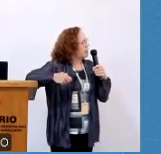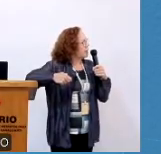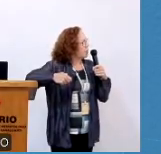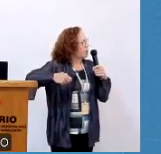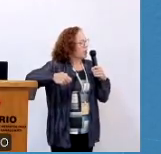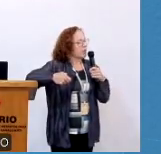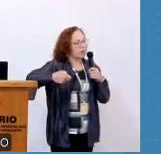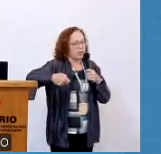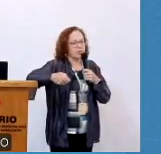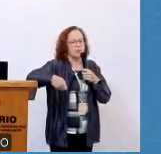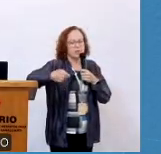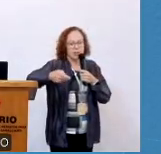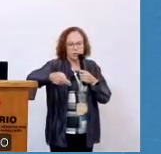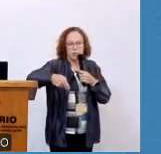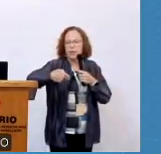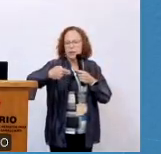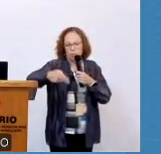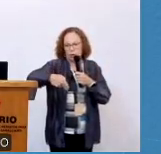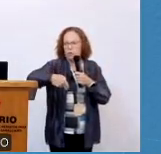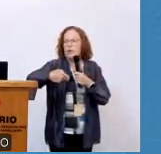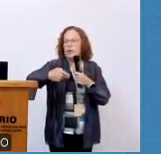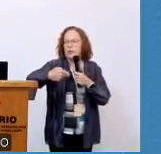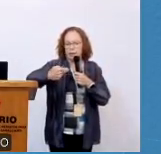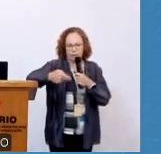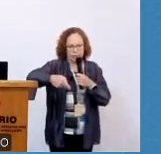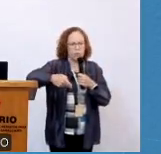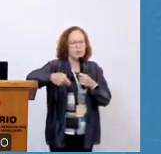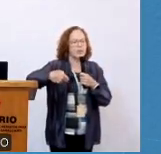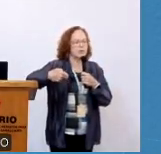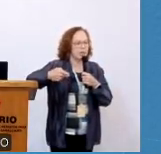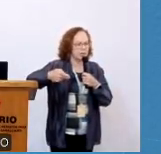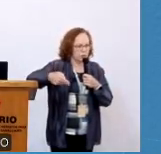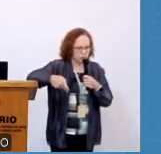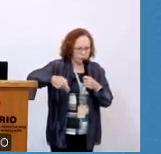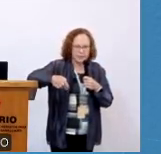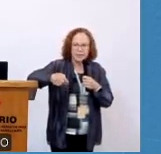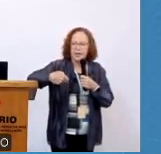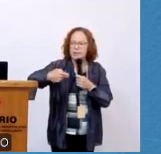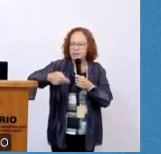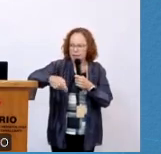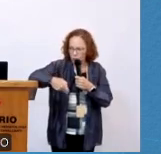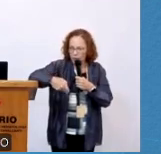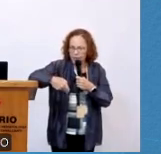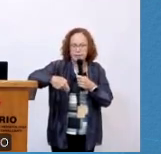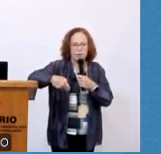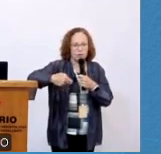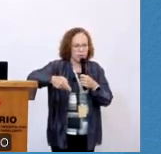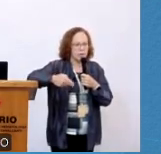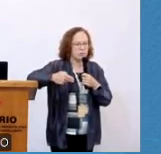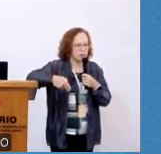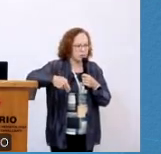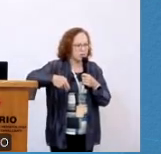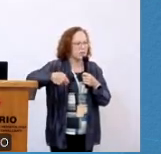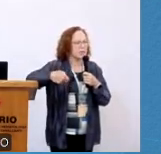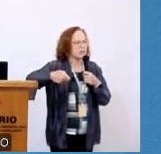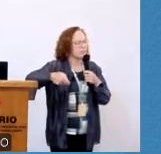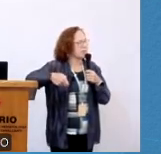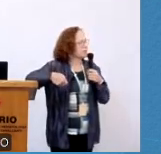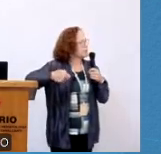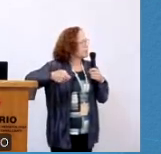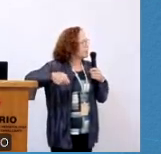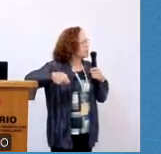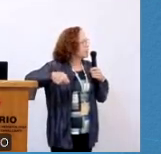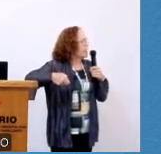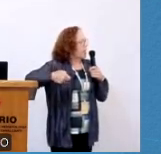Na pesquisa aprovada, obviamente, o pesquisador tem igual que submeter os relatórios parciais, anuais agora, não são semestrais,